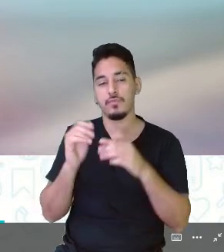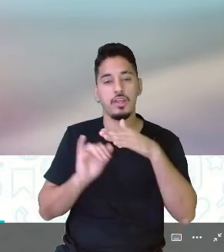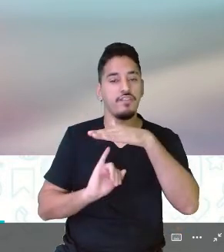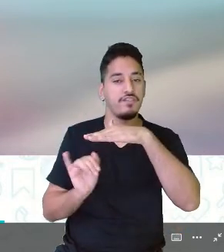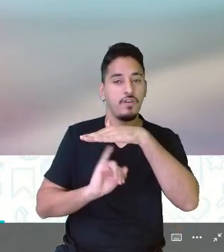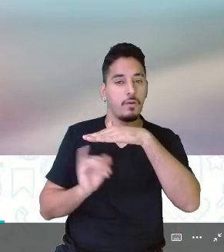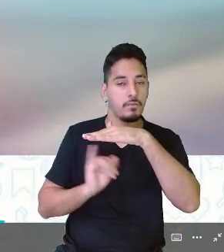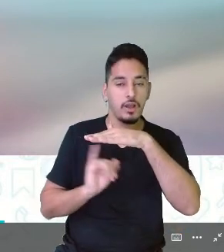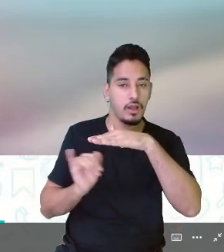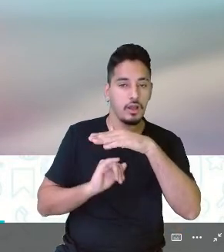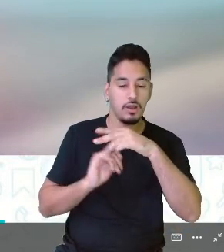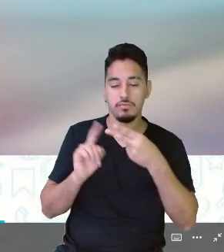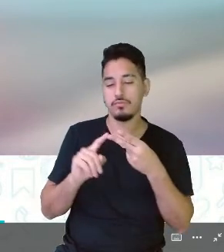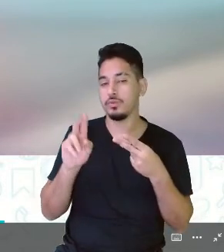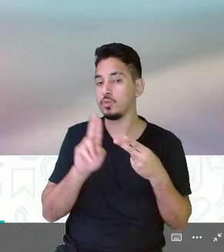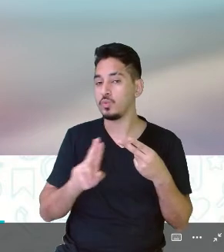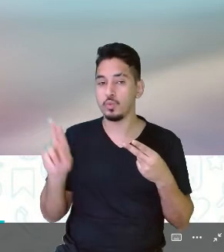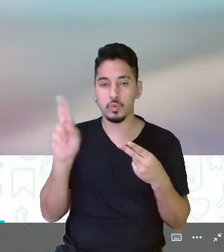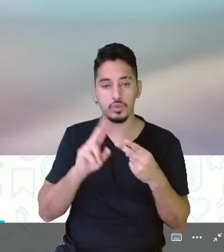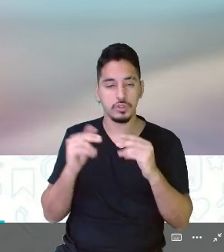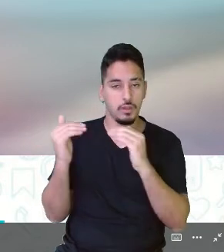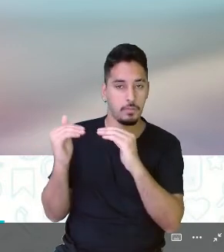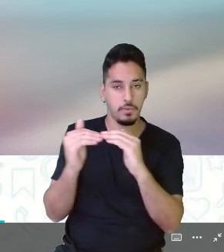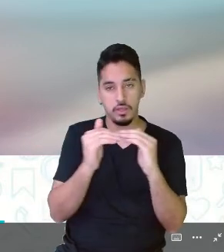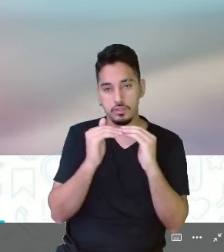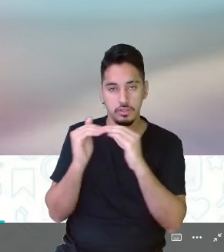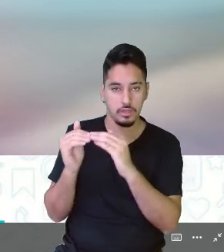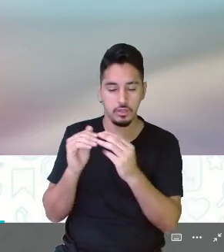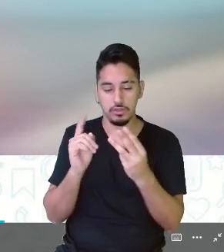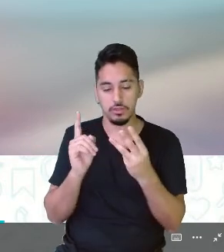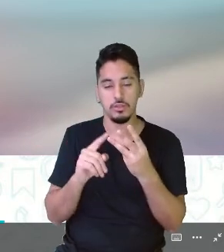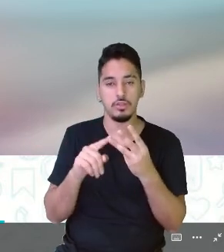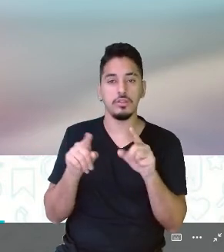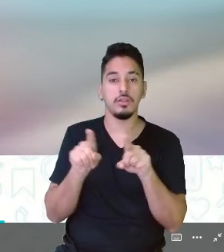não utilização da norma padrão e a criação de